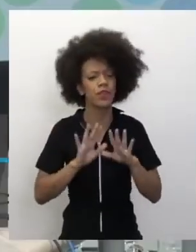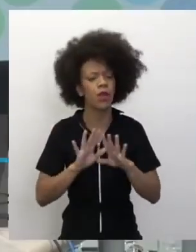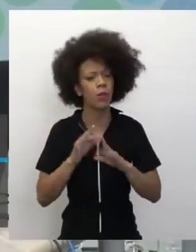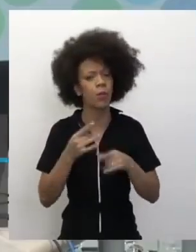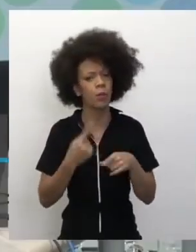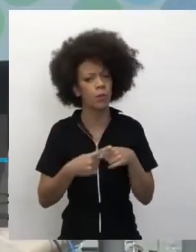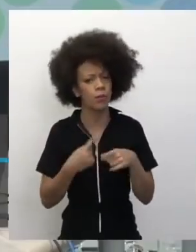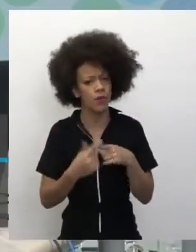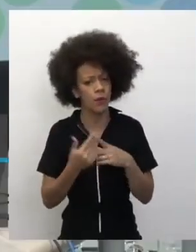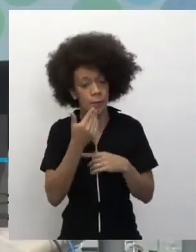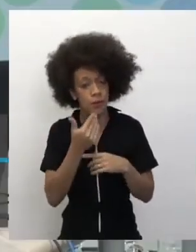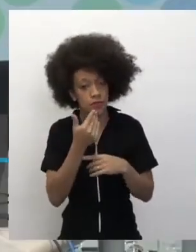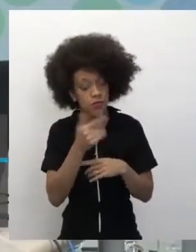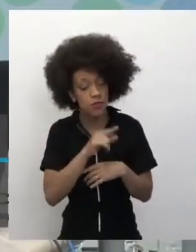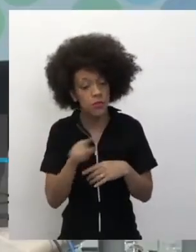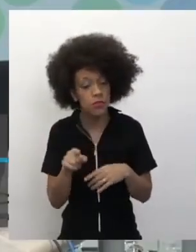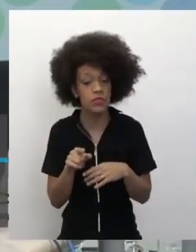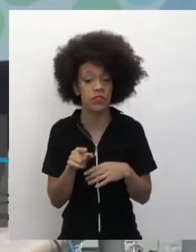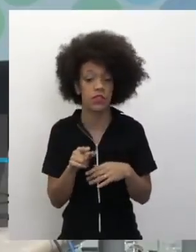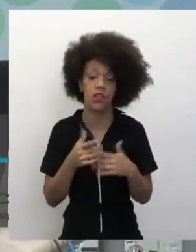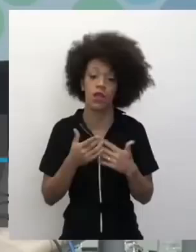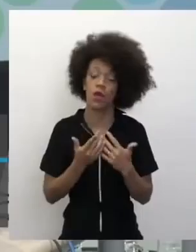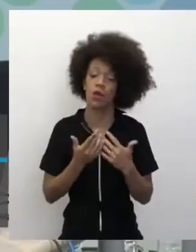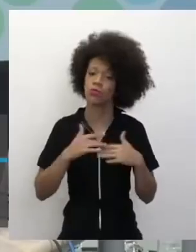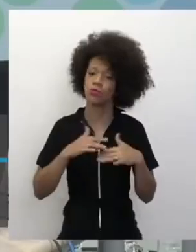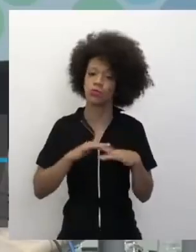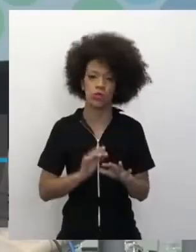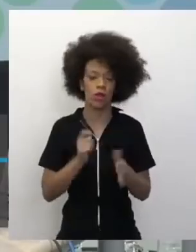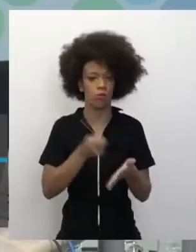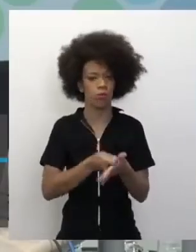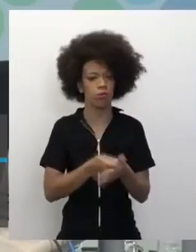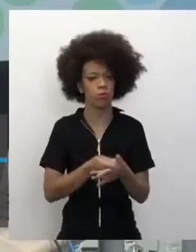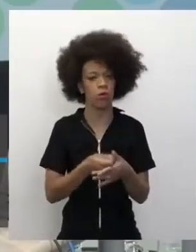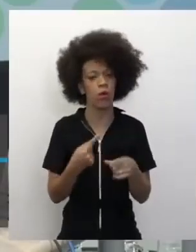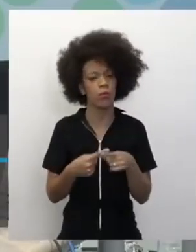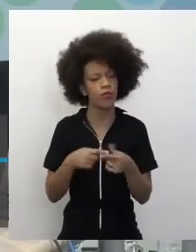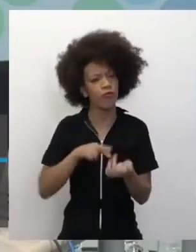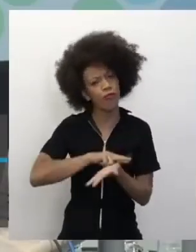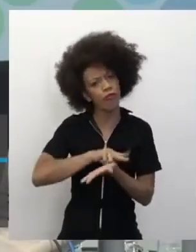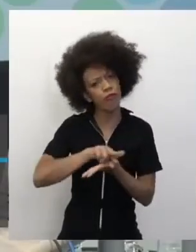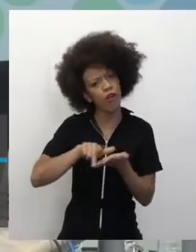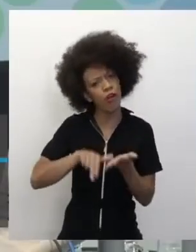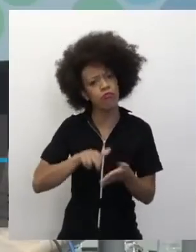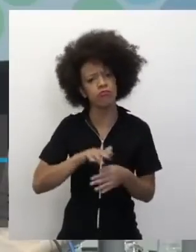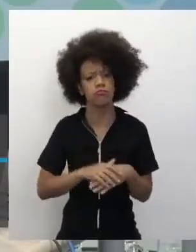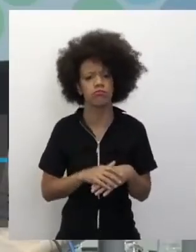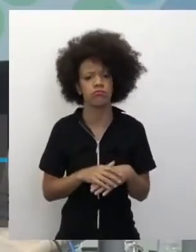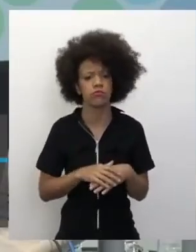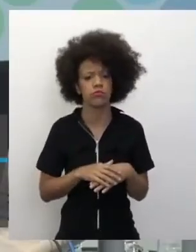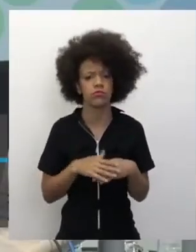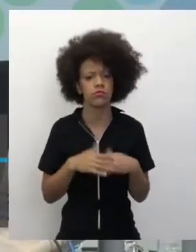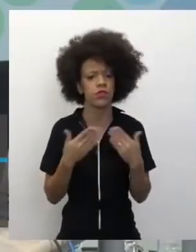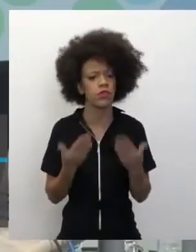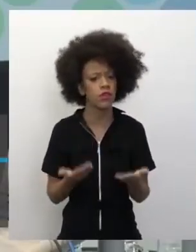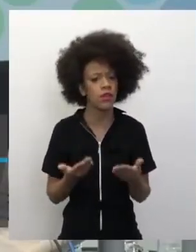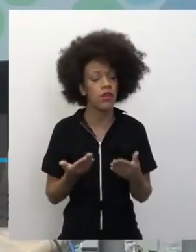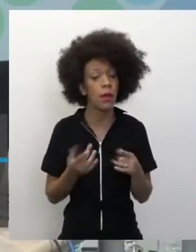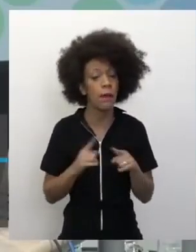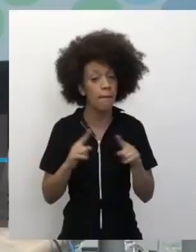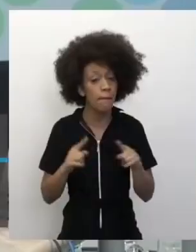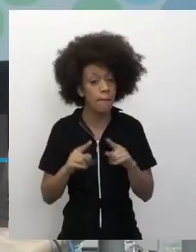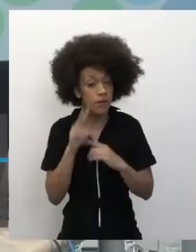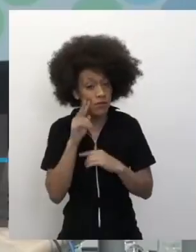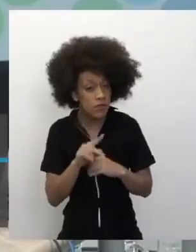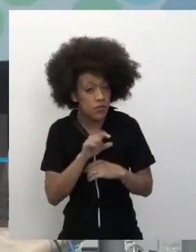queria pedir isso de vocês, não quero impor nada, porque são várias as formas aí de vocês responderem, mas desde que vocês